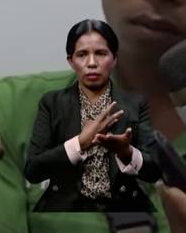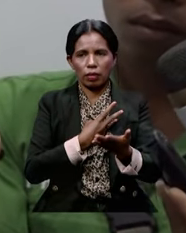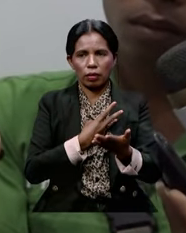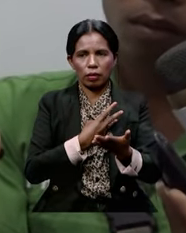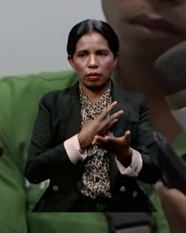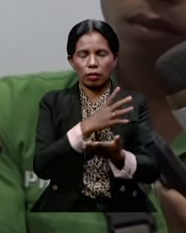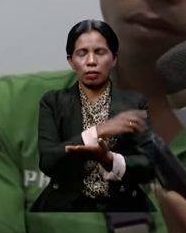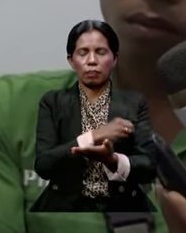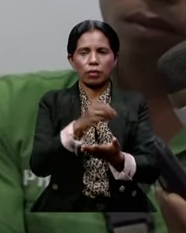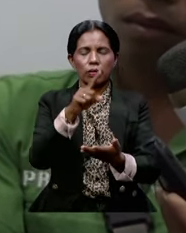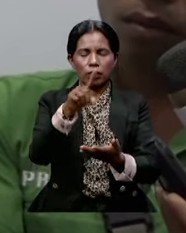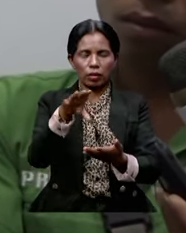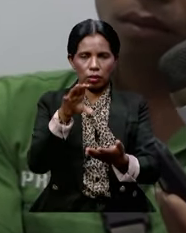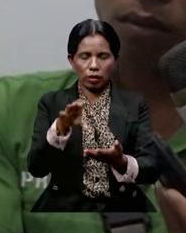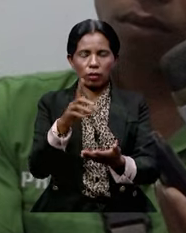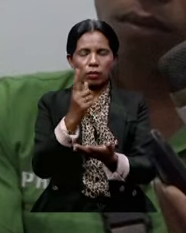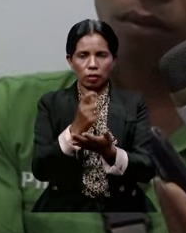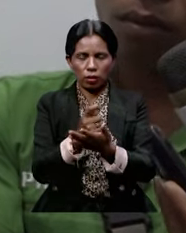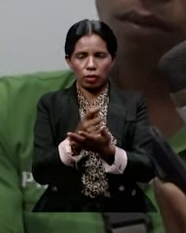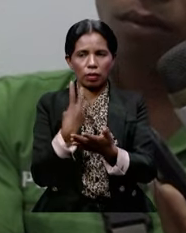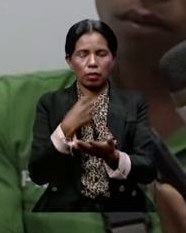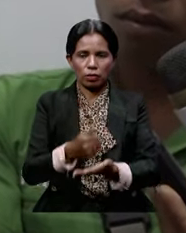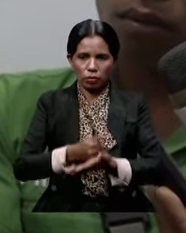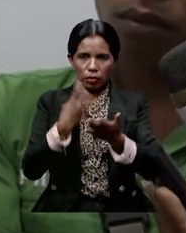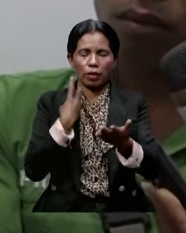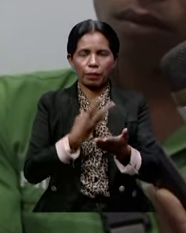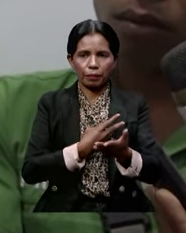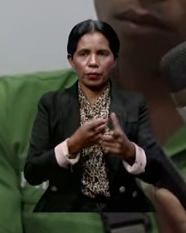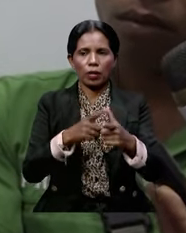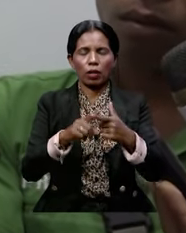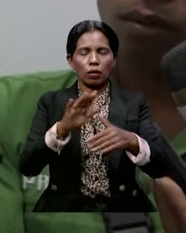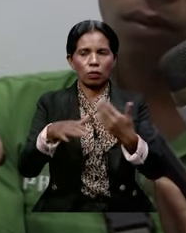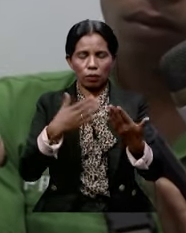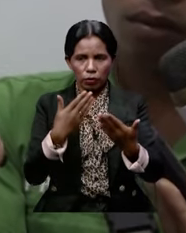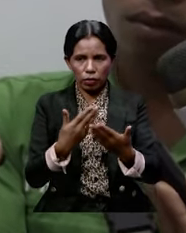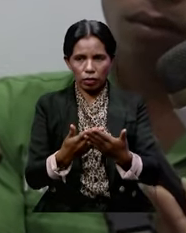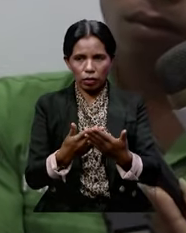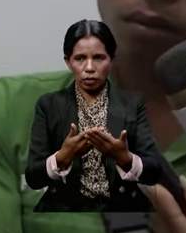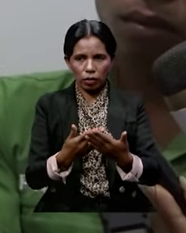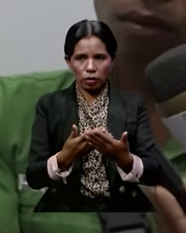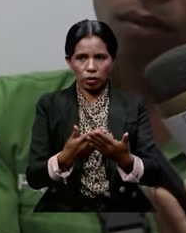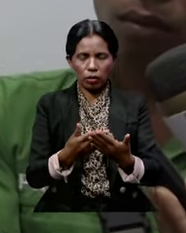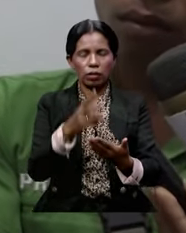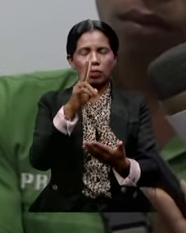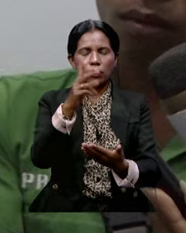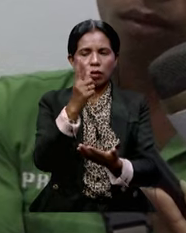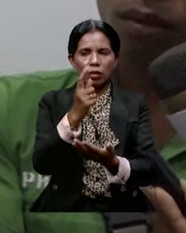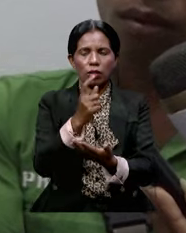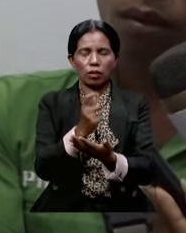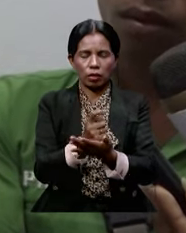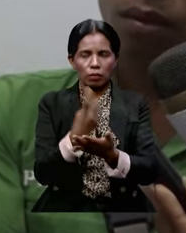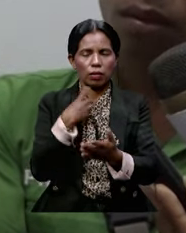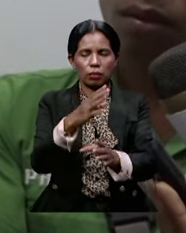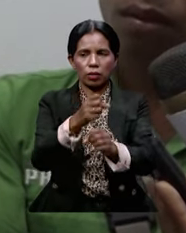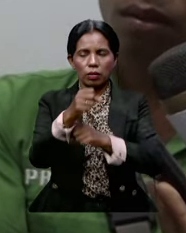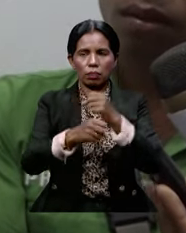prihunida nebe ke sira sira apoyo la ami. Nebe am total nebe ke sira atus rihun rua resi. Rihun nebe kami simu ba